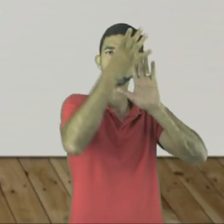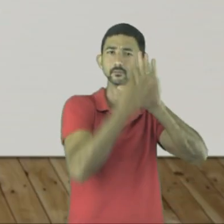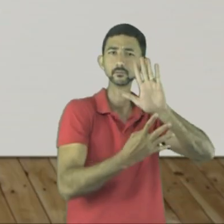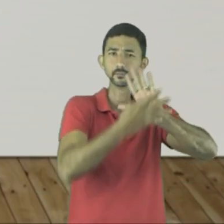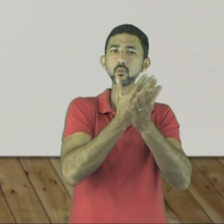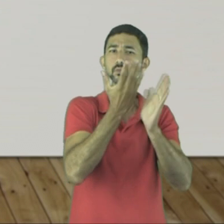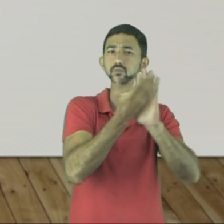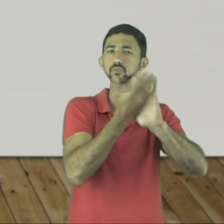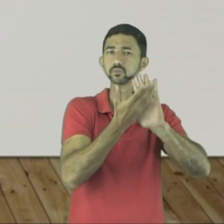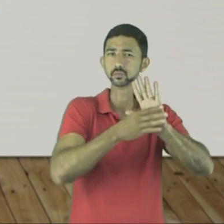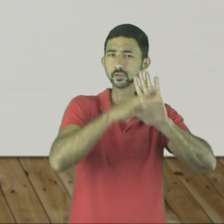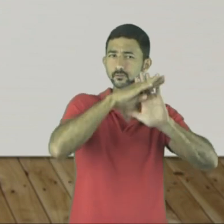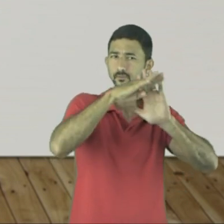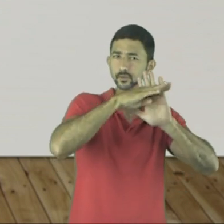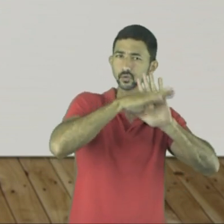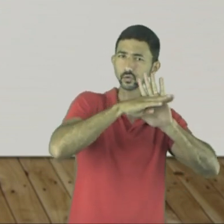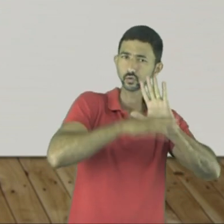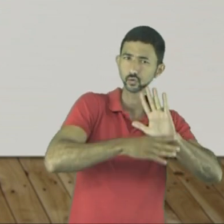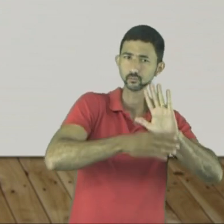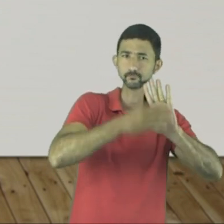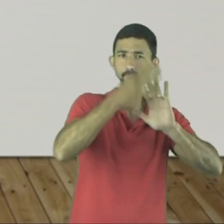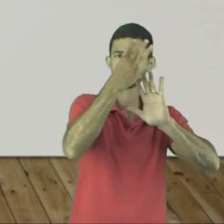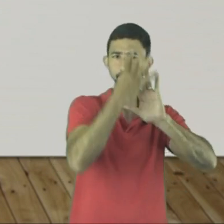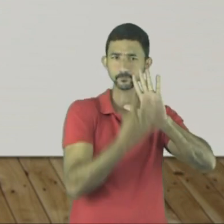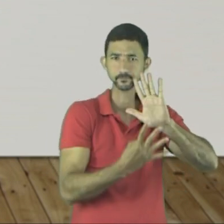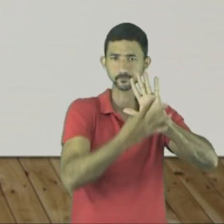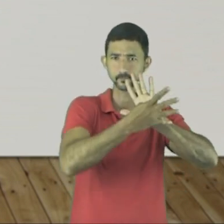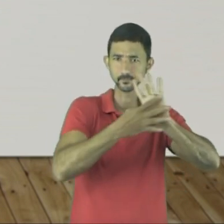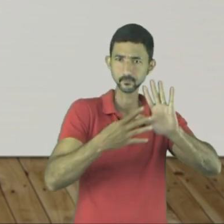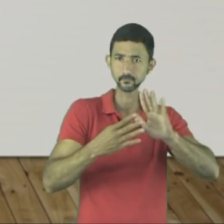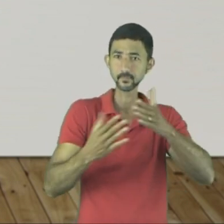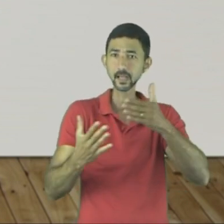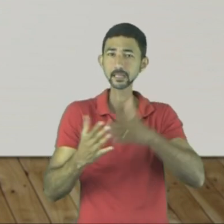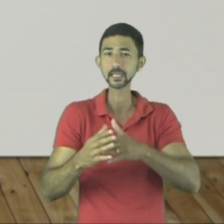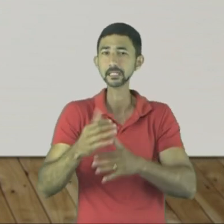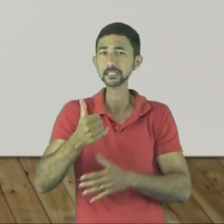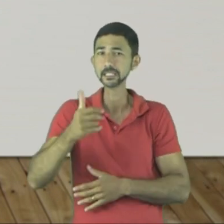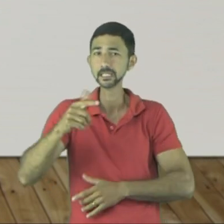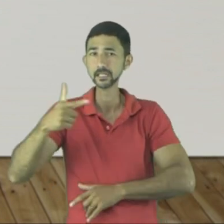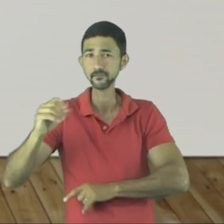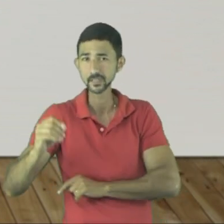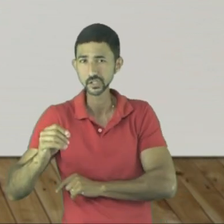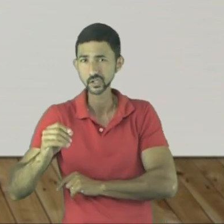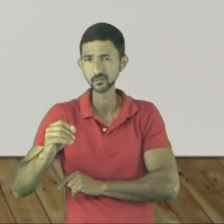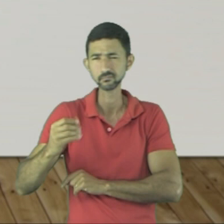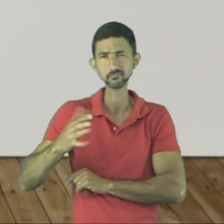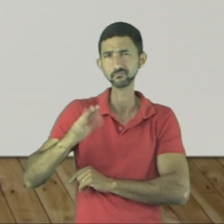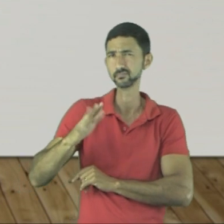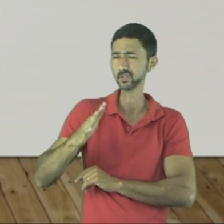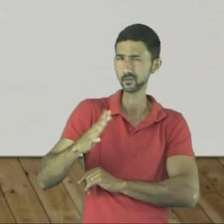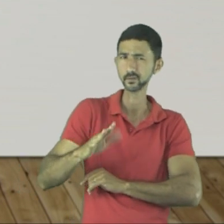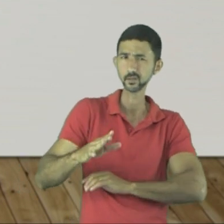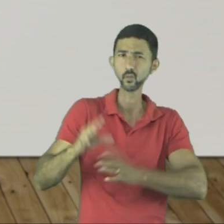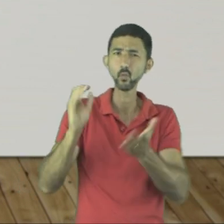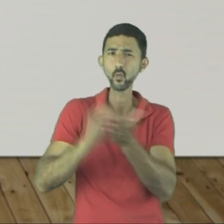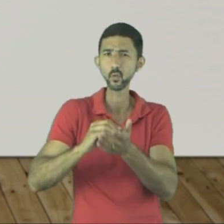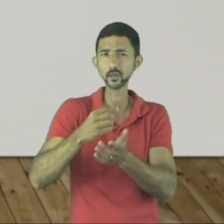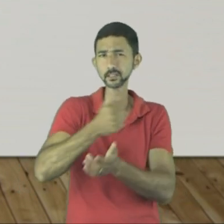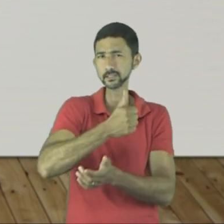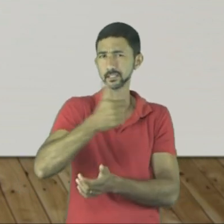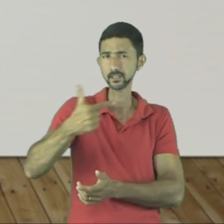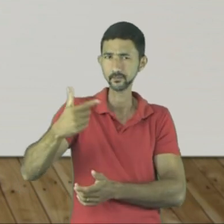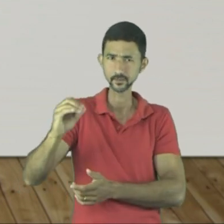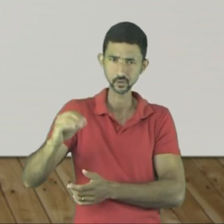maneira, ó. Ele pegou e construiu uma tabela. Ah, essa tabela vai até 120? Não, foi o número que eu achei conveniente para trazer